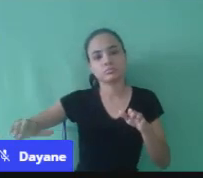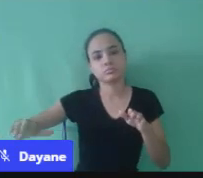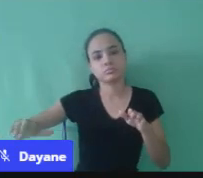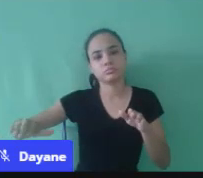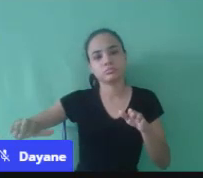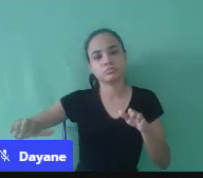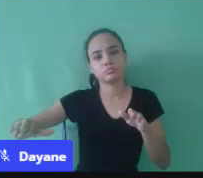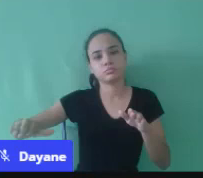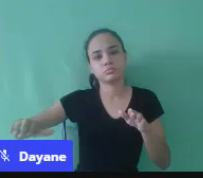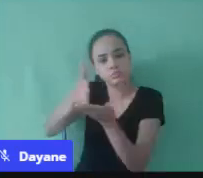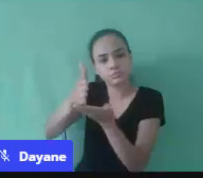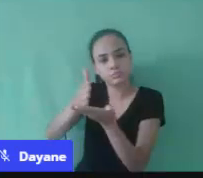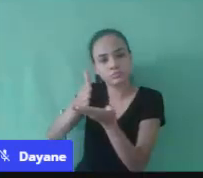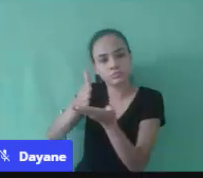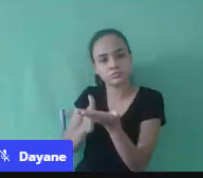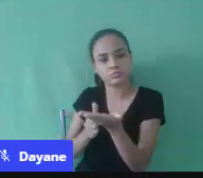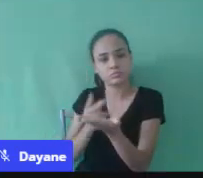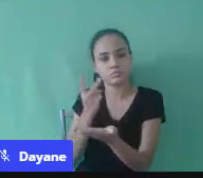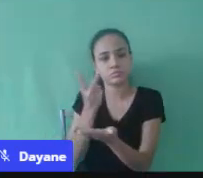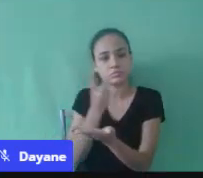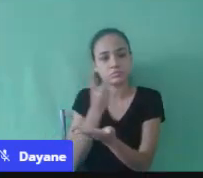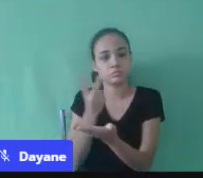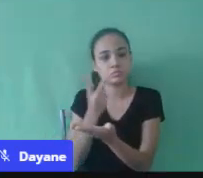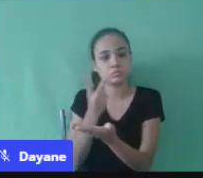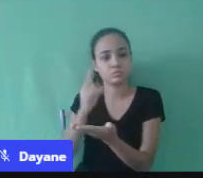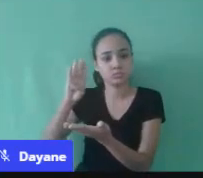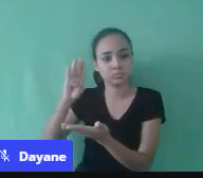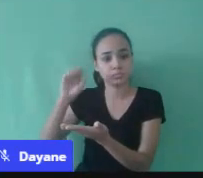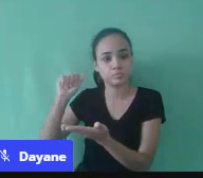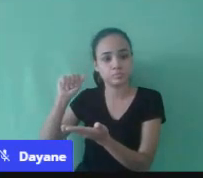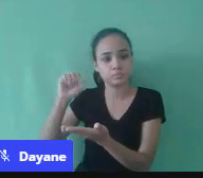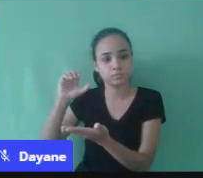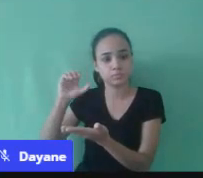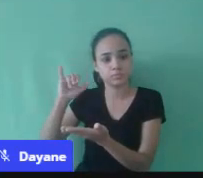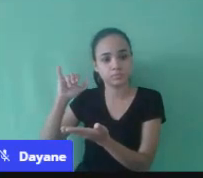a do Paraná e do Paraguai. Vamos lá?